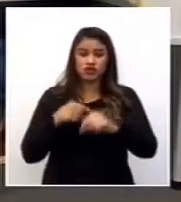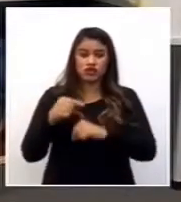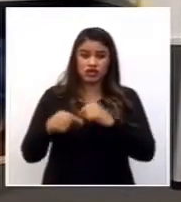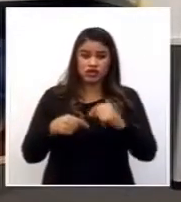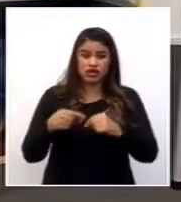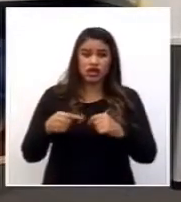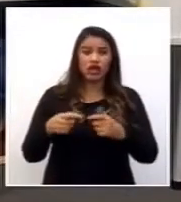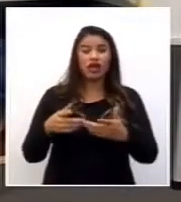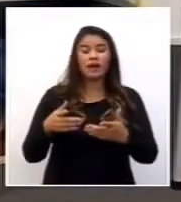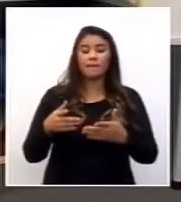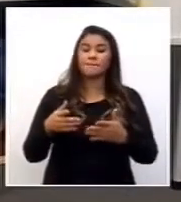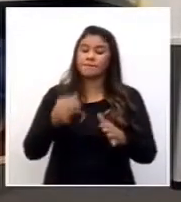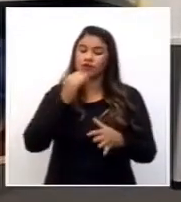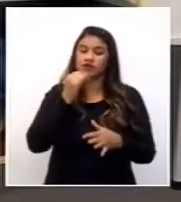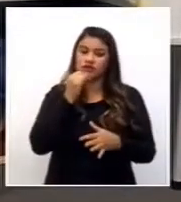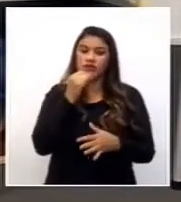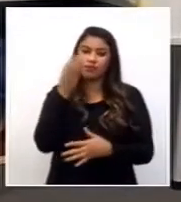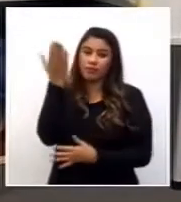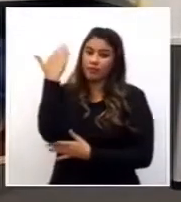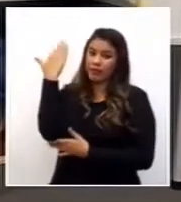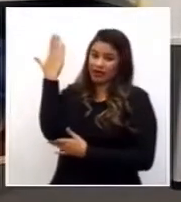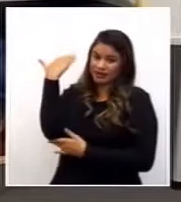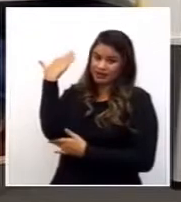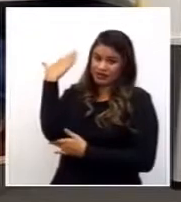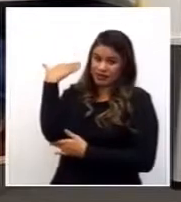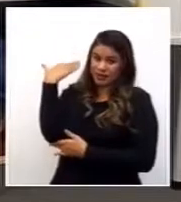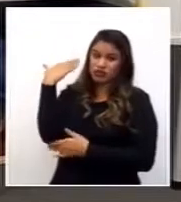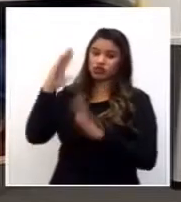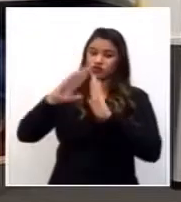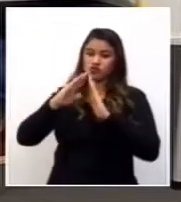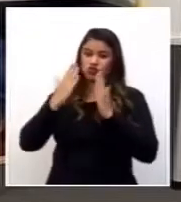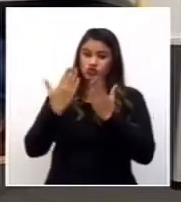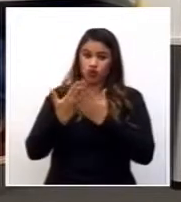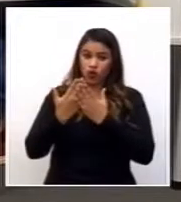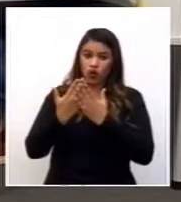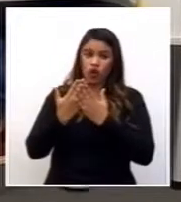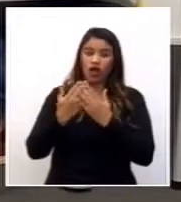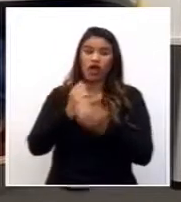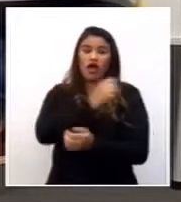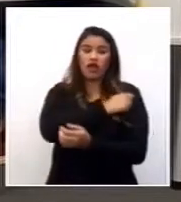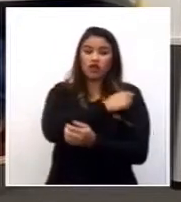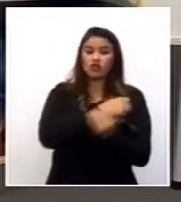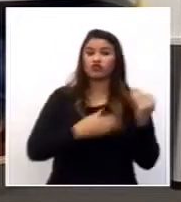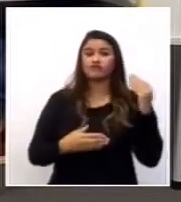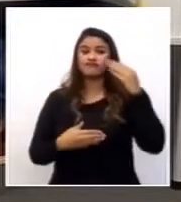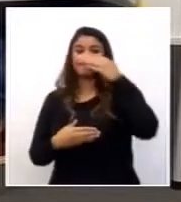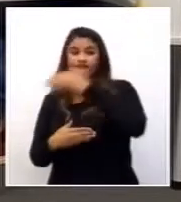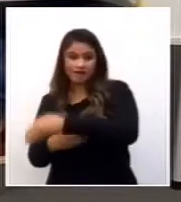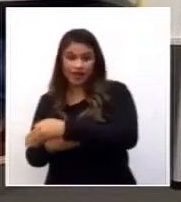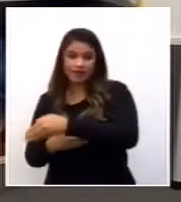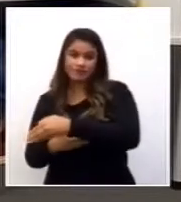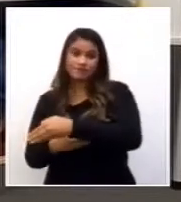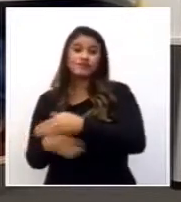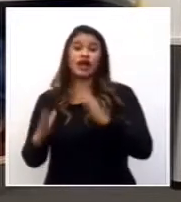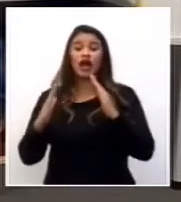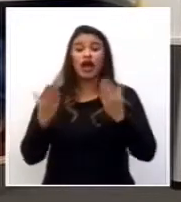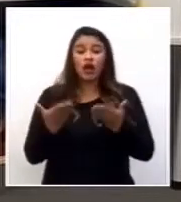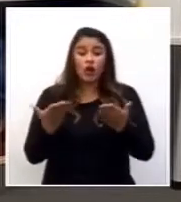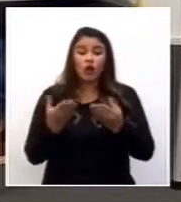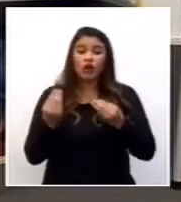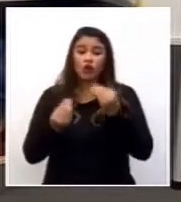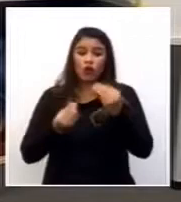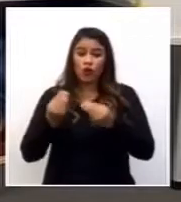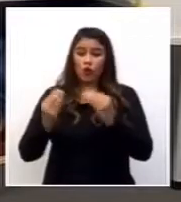antes o aluno ele ia à escola, não a escola está indo ao aluno. Né? Então, está vendo com esses recursos metodológicos,